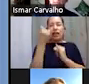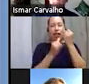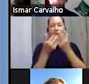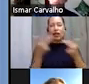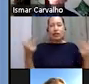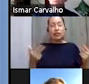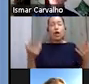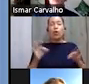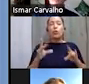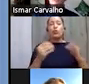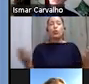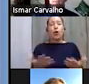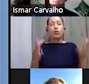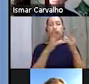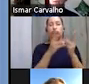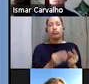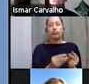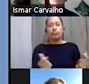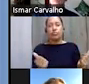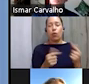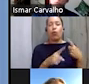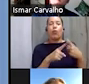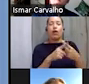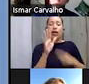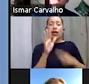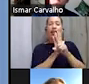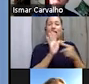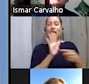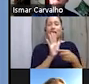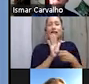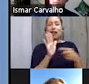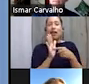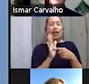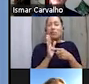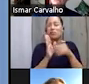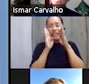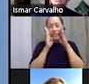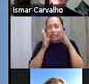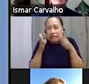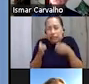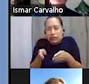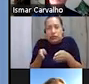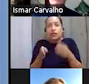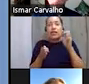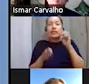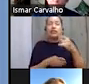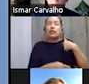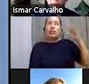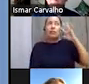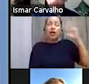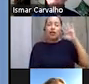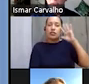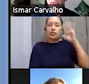se perdendo, porque você tem uma legislação muito restritiva, que se imaginava que seria uma